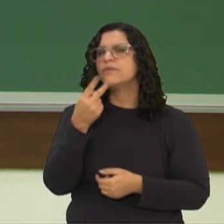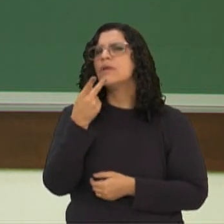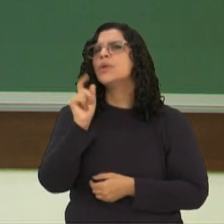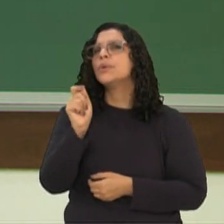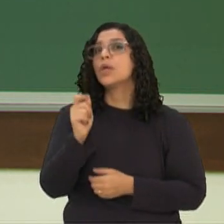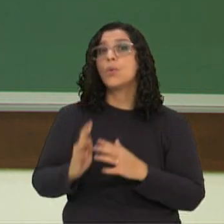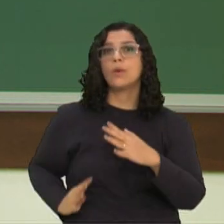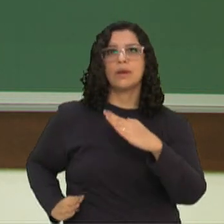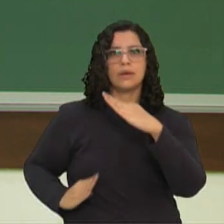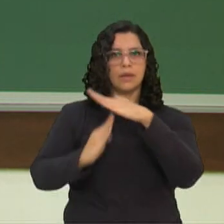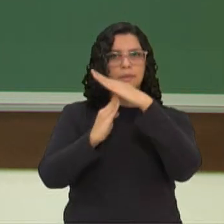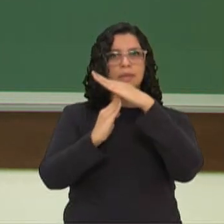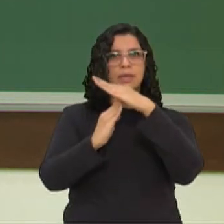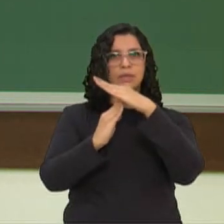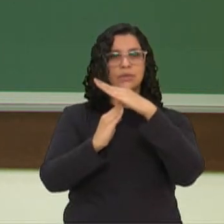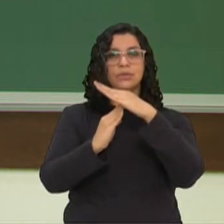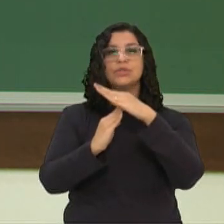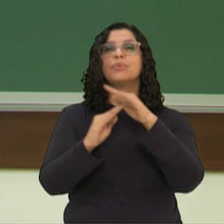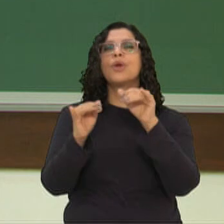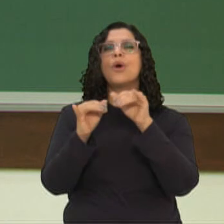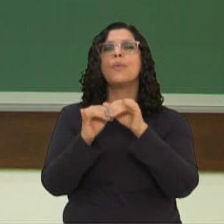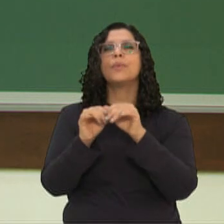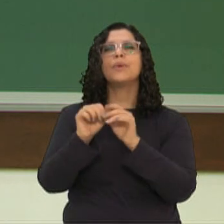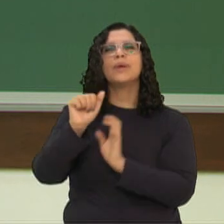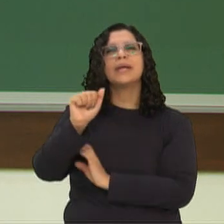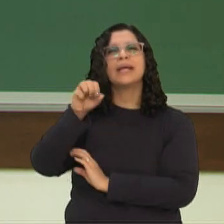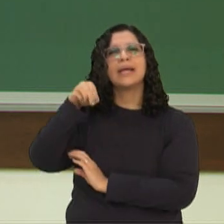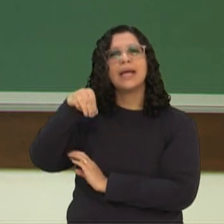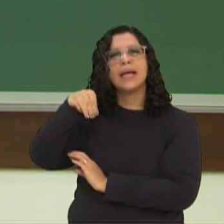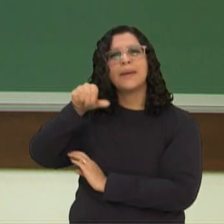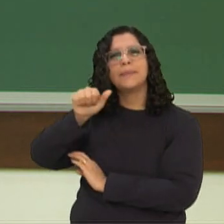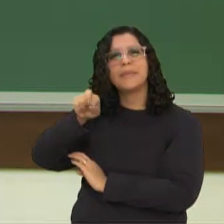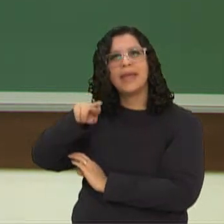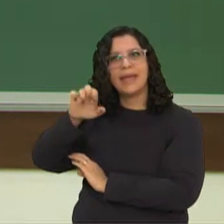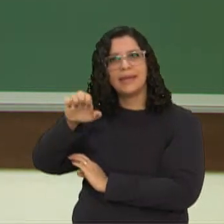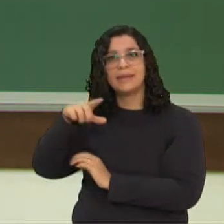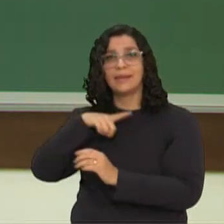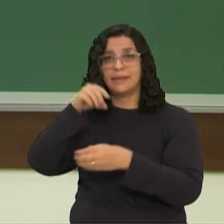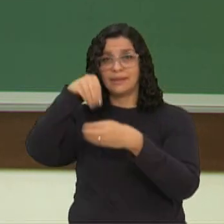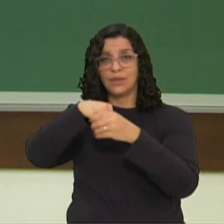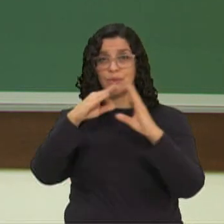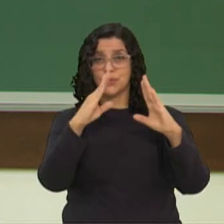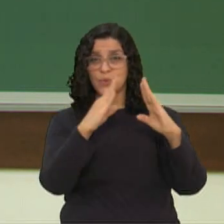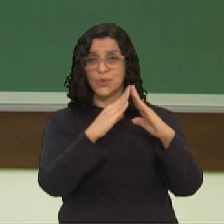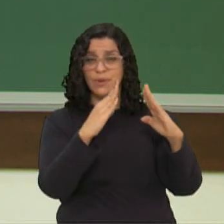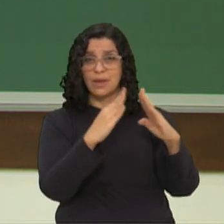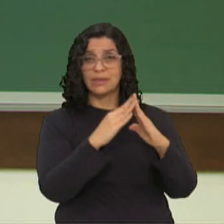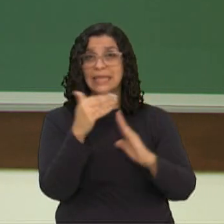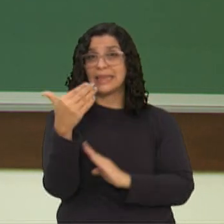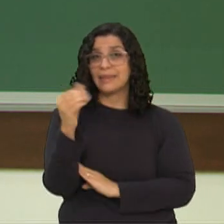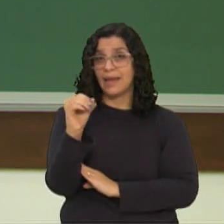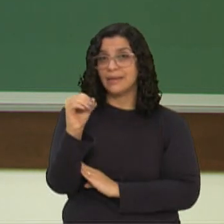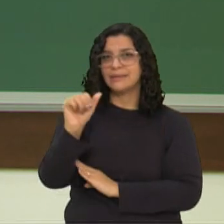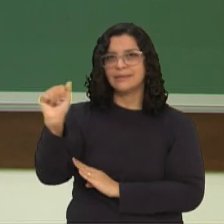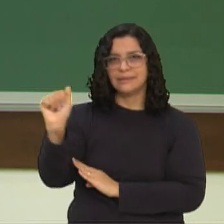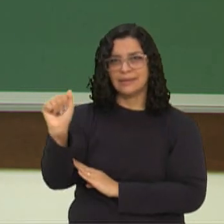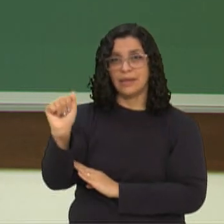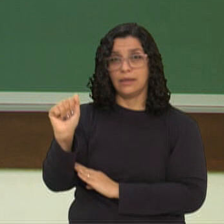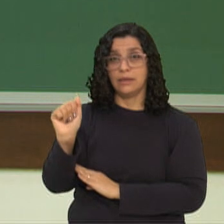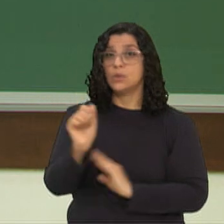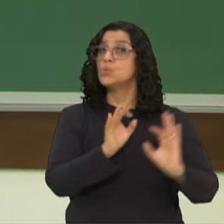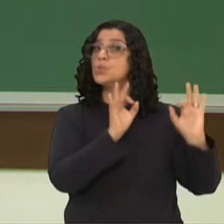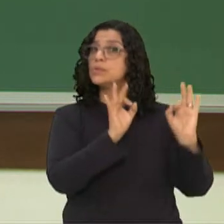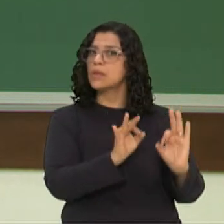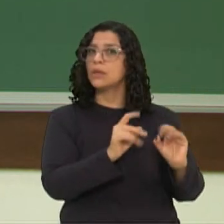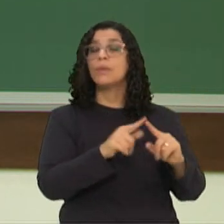do limite máximo da amperagem das residências, né? Pode a 10 amperes. O ideal é 10 amperes,